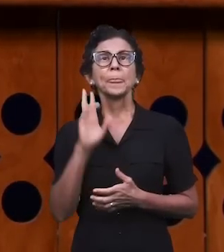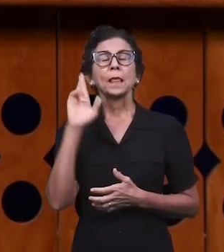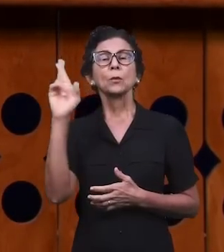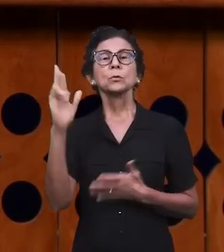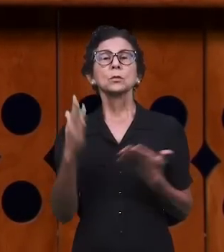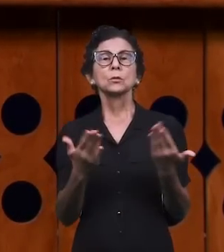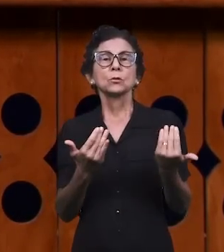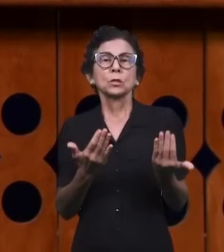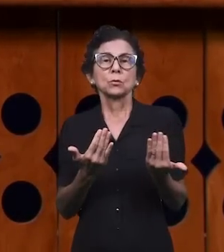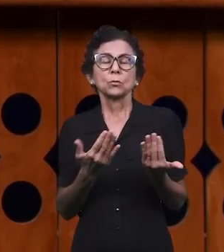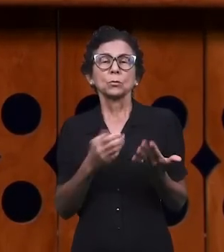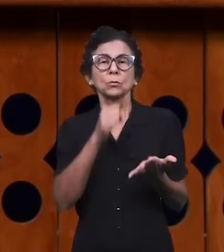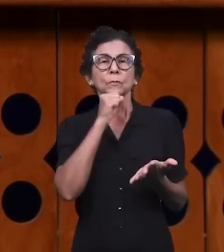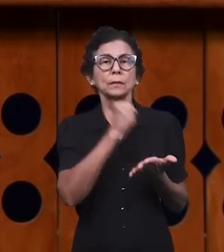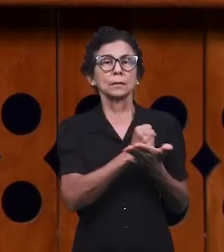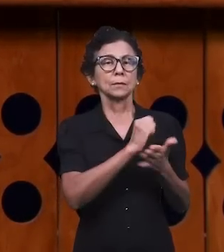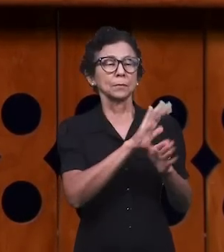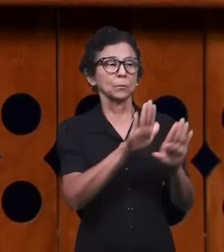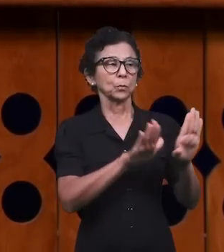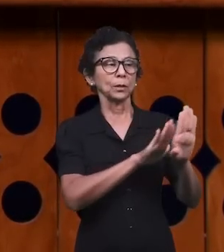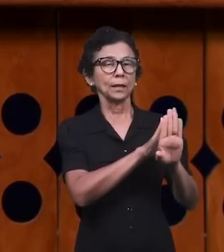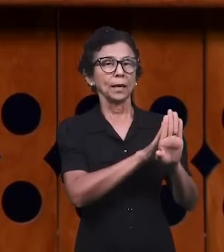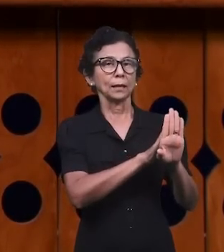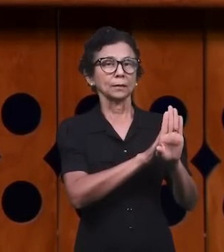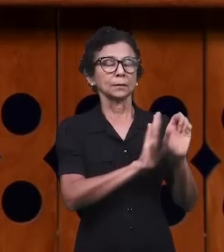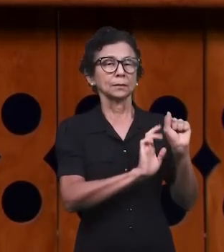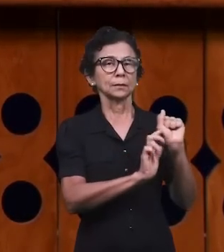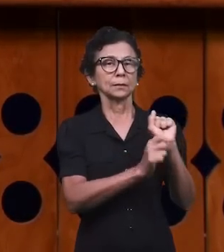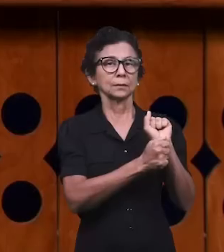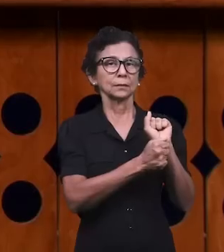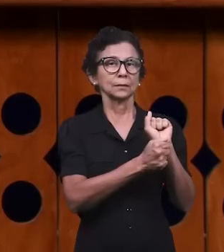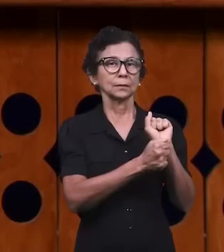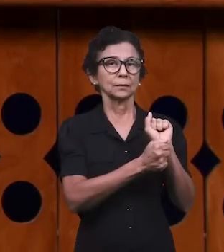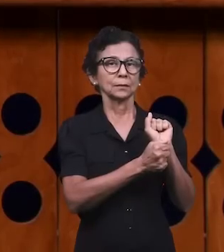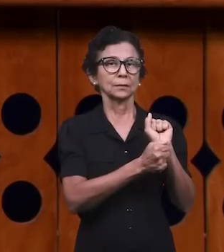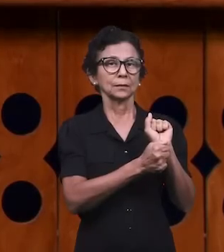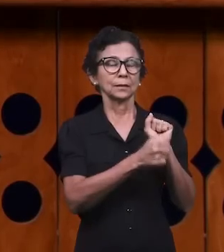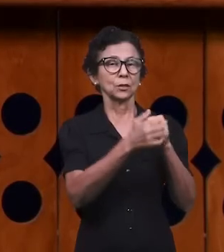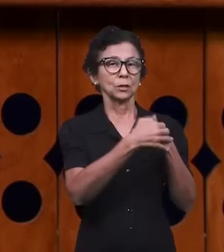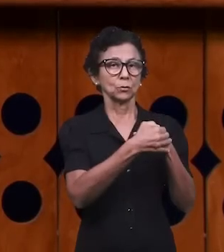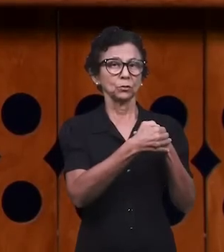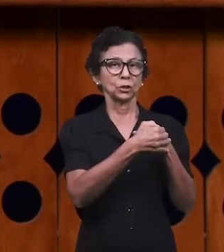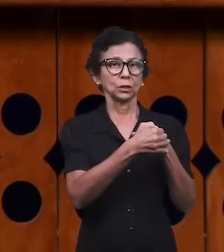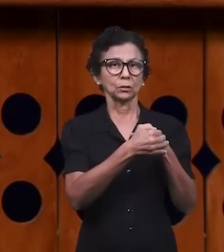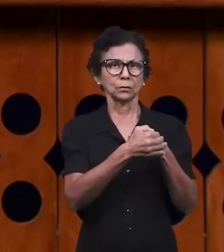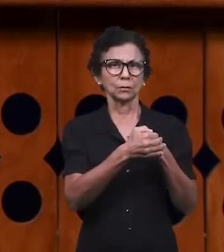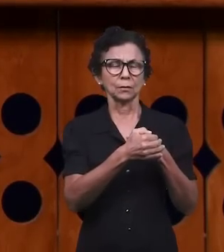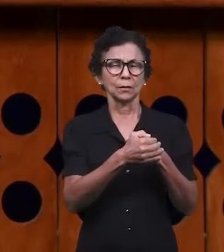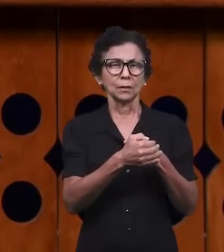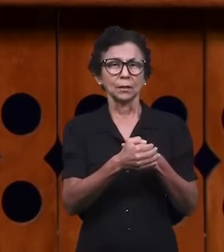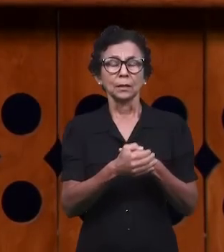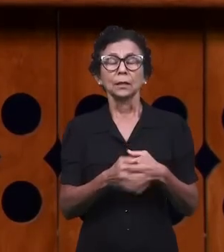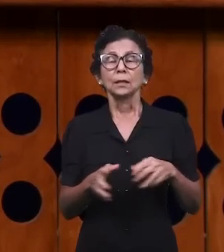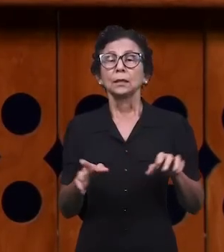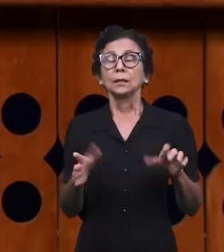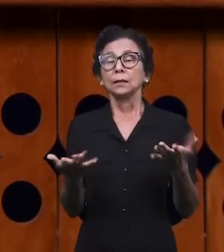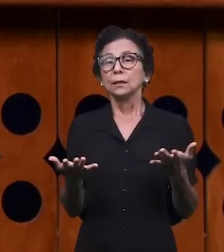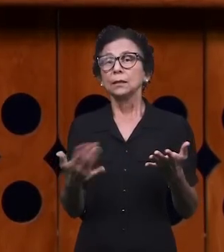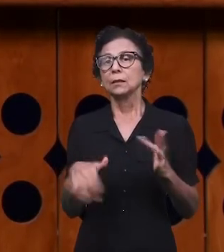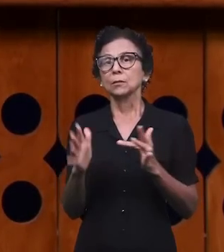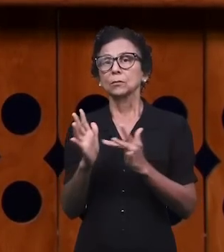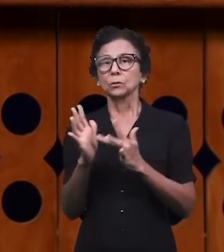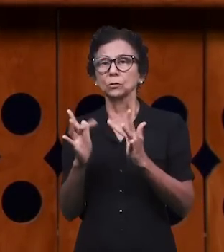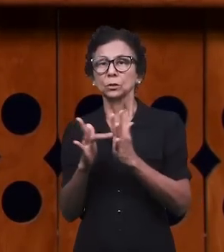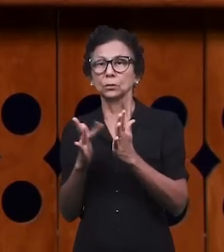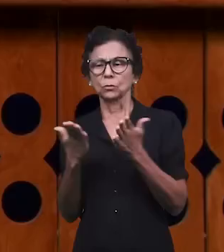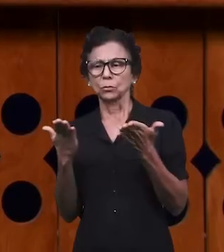estava oculto no Velho Testamento, mas ele existia como mistério. Na própria vinda dele, no